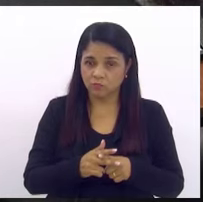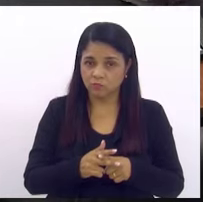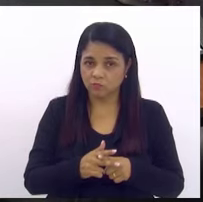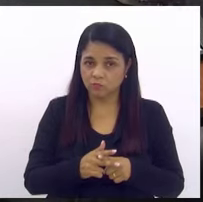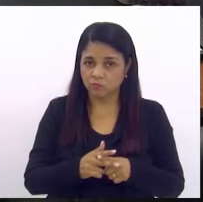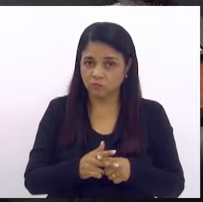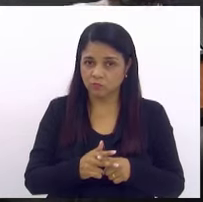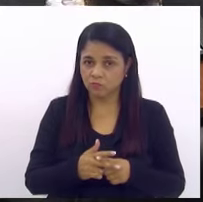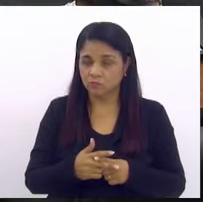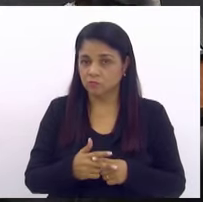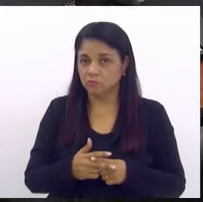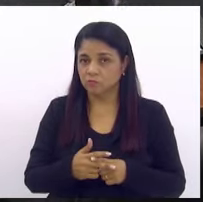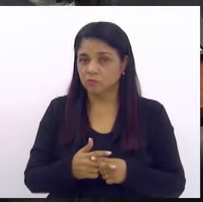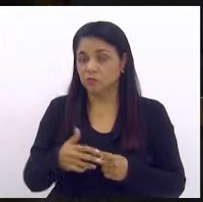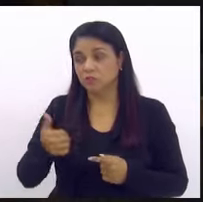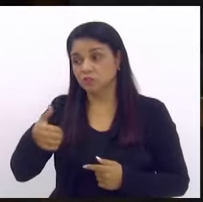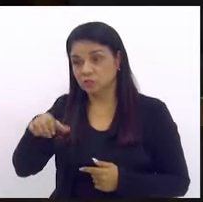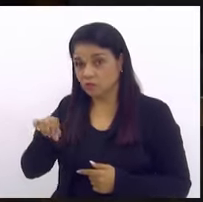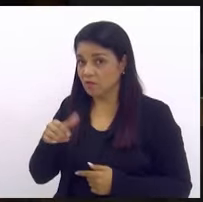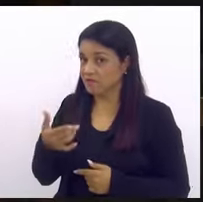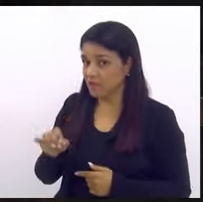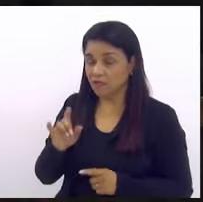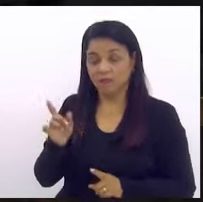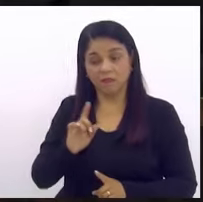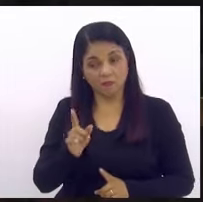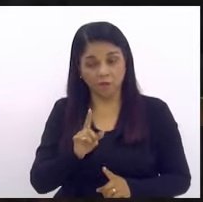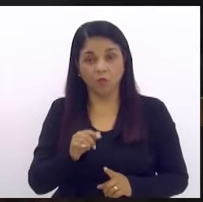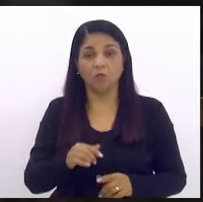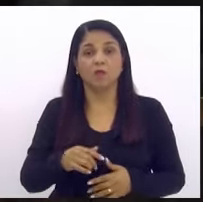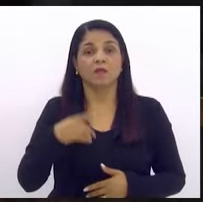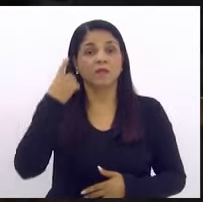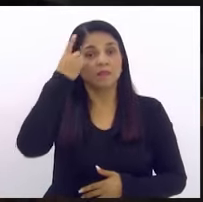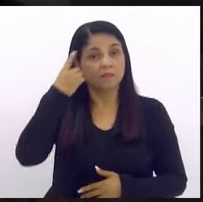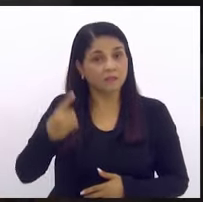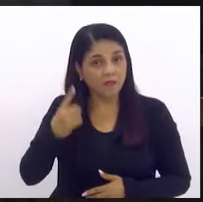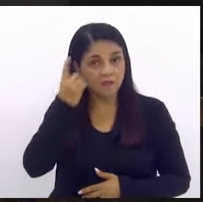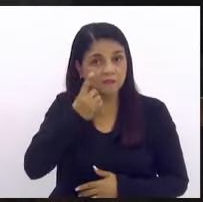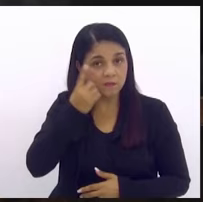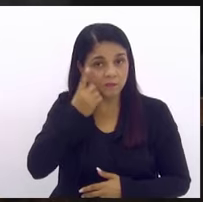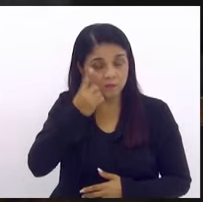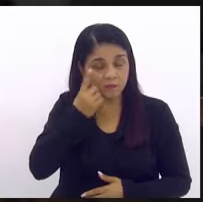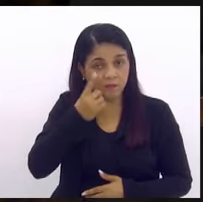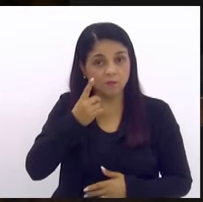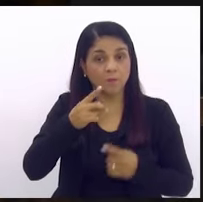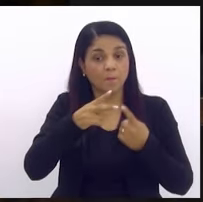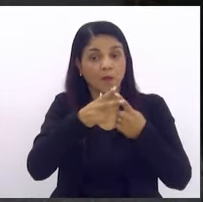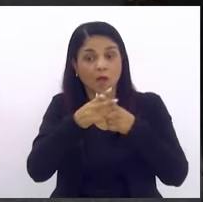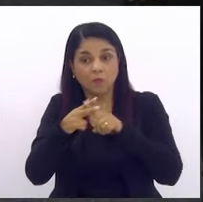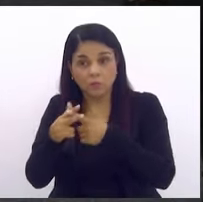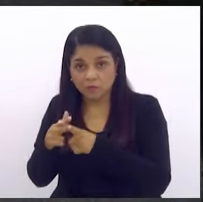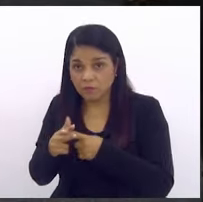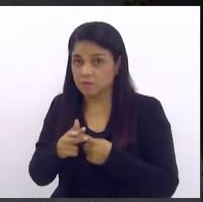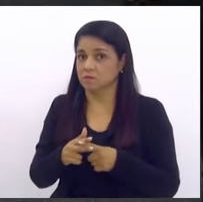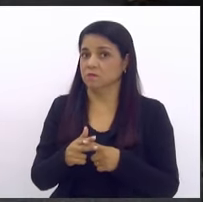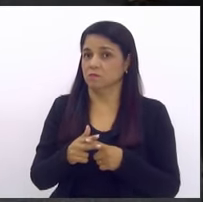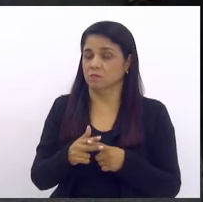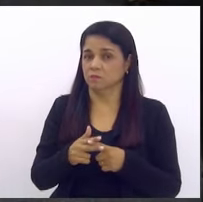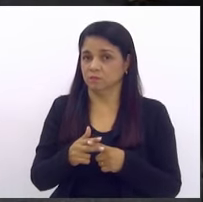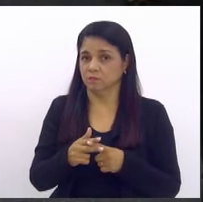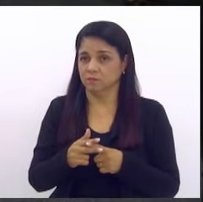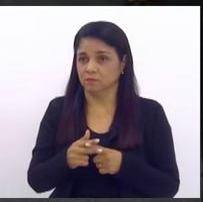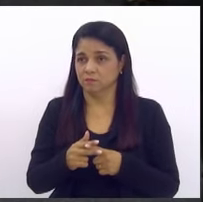Não. Da Dani Monteiro, 5143-2021, aqui está pela manutenção. Pela manutenção, presidente. Pela manutenção.